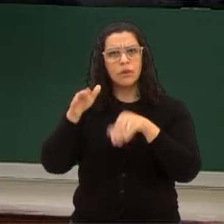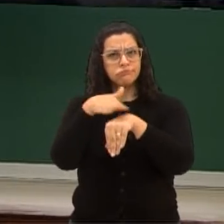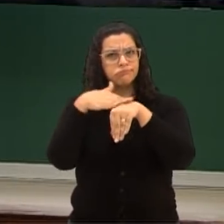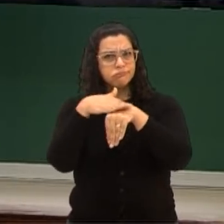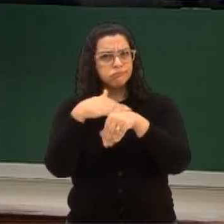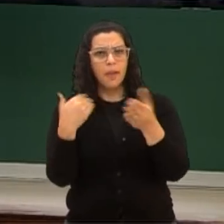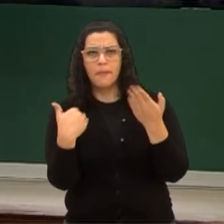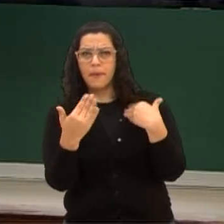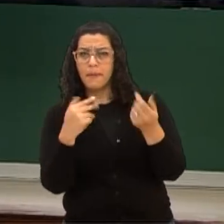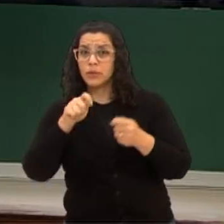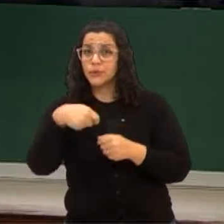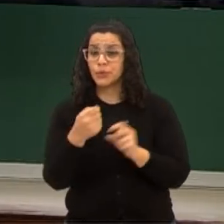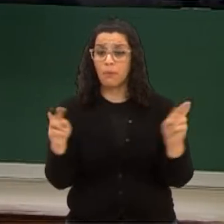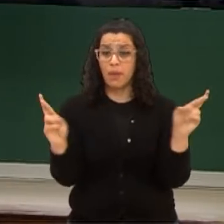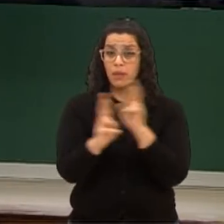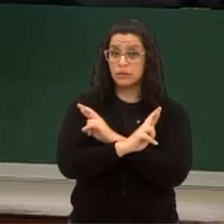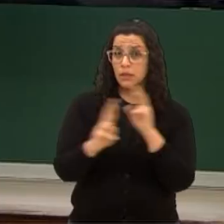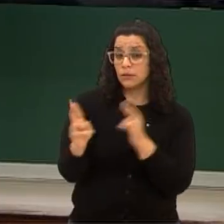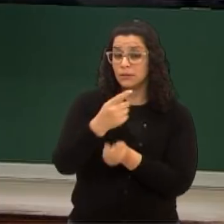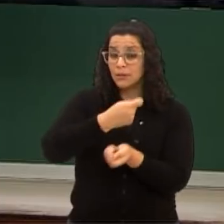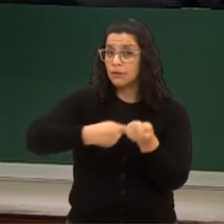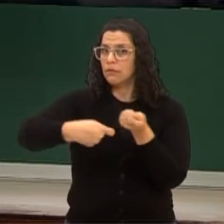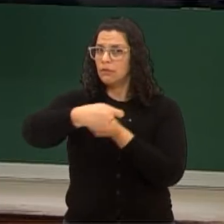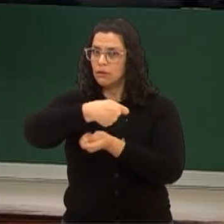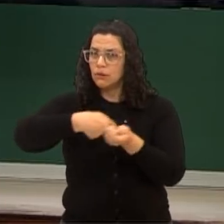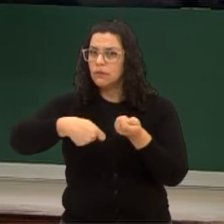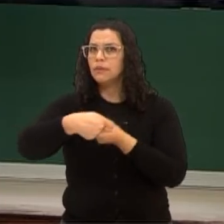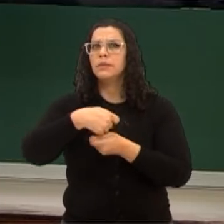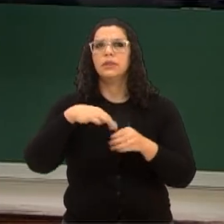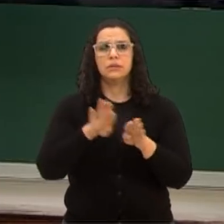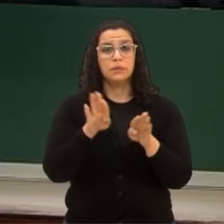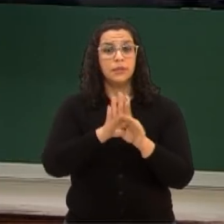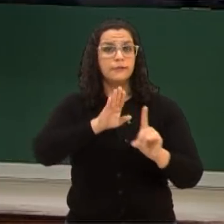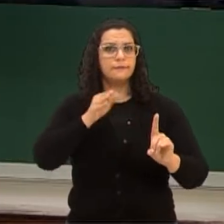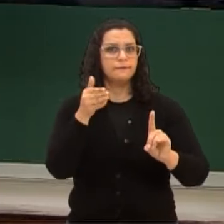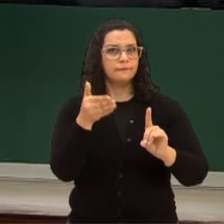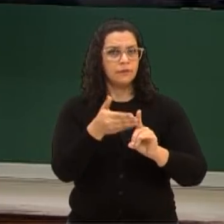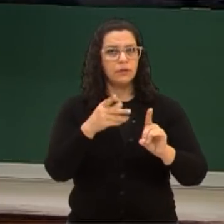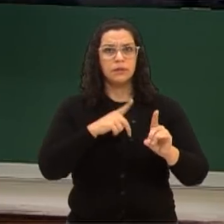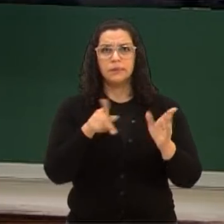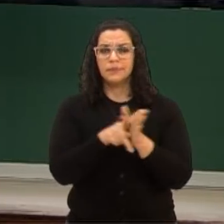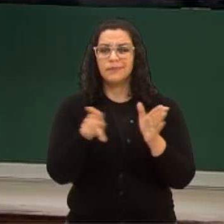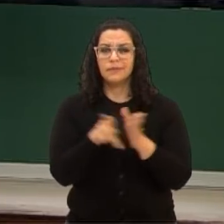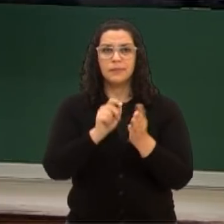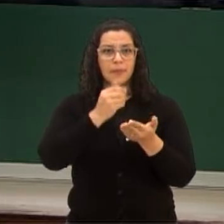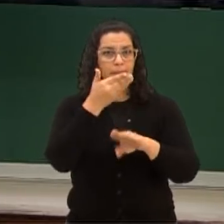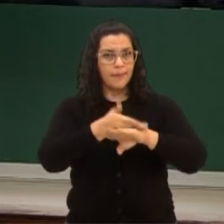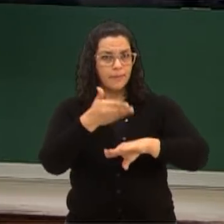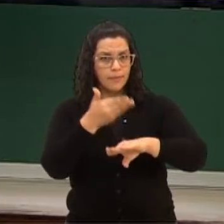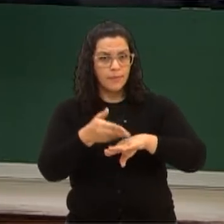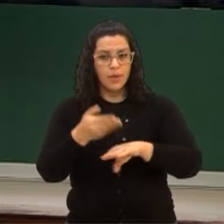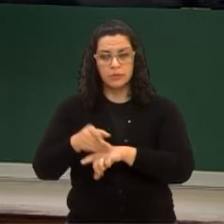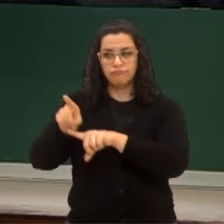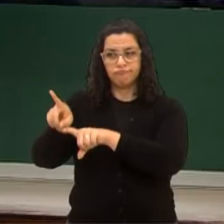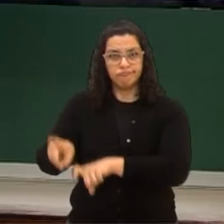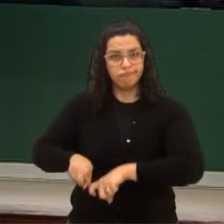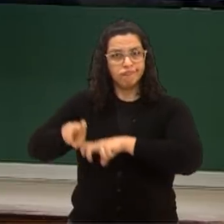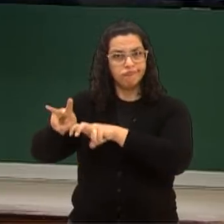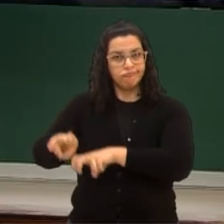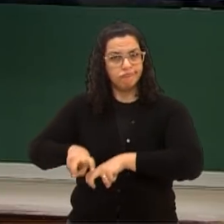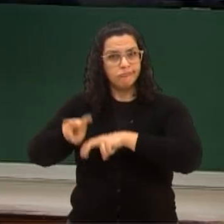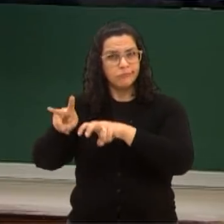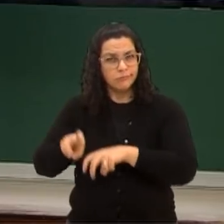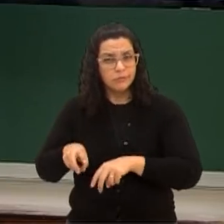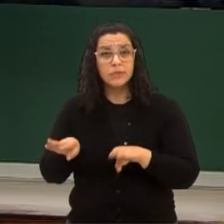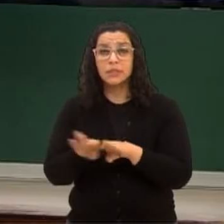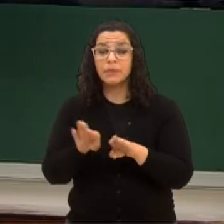anteriores sobre as relações econômicas, dando o enfoque para as atividades agropecuárias e